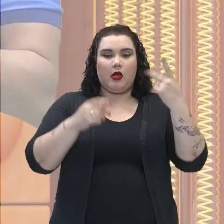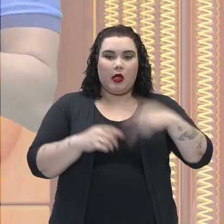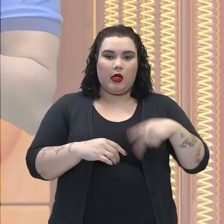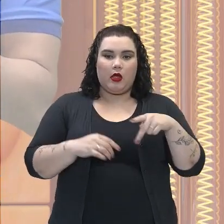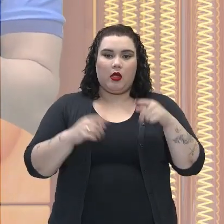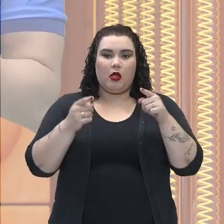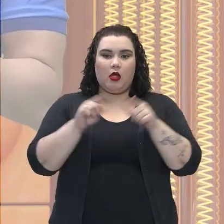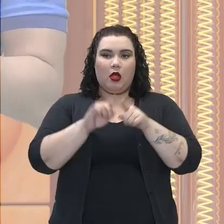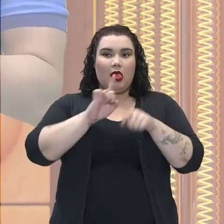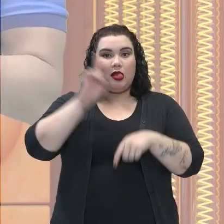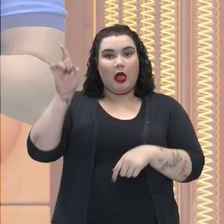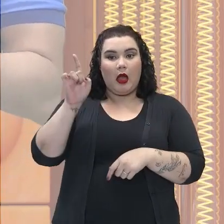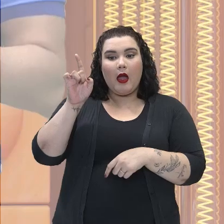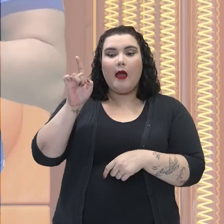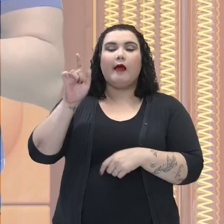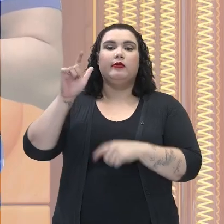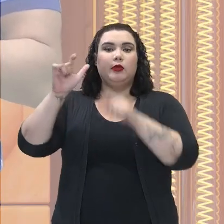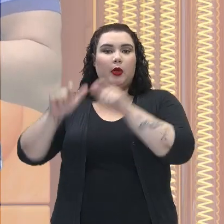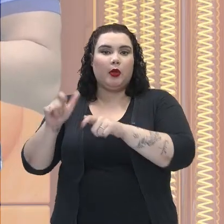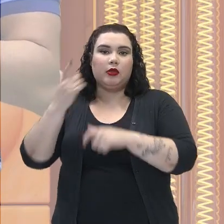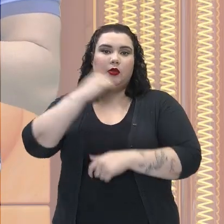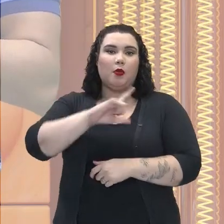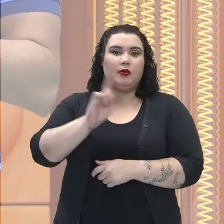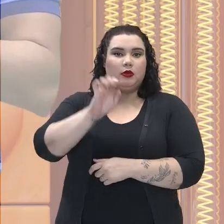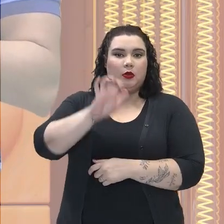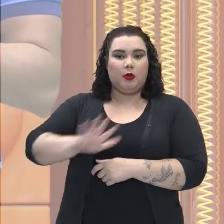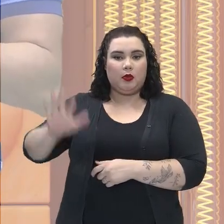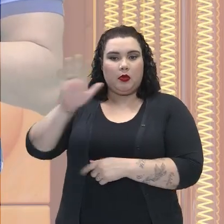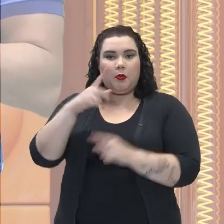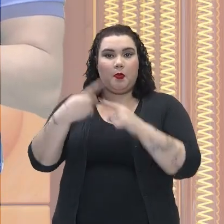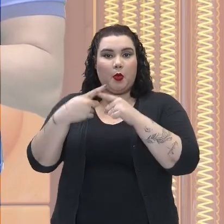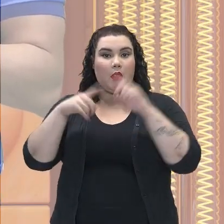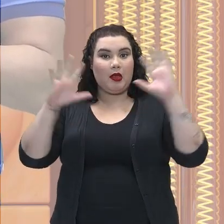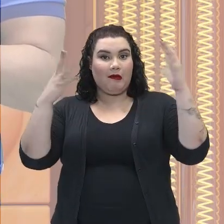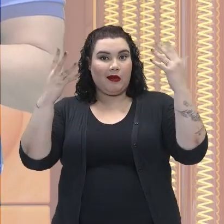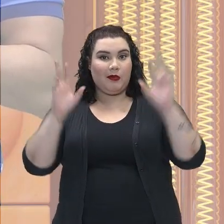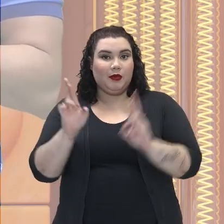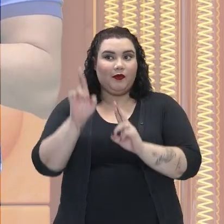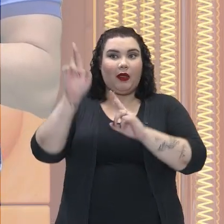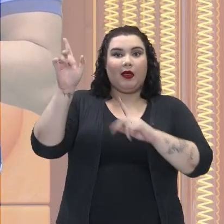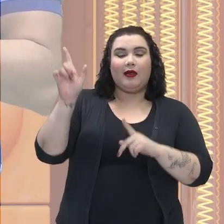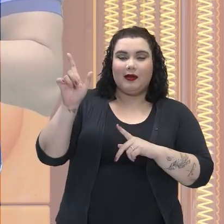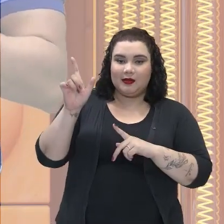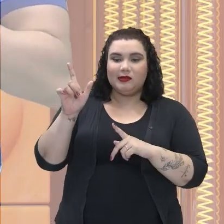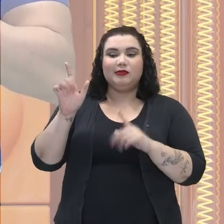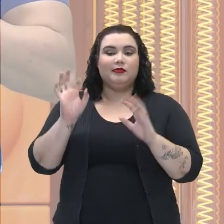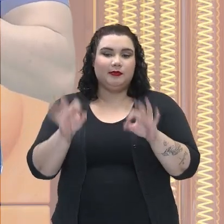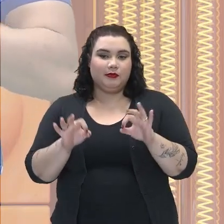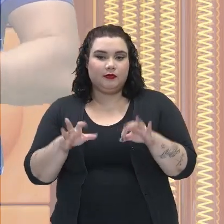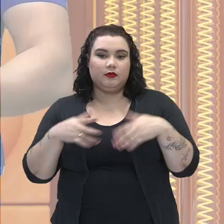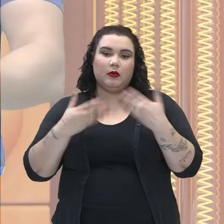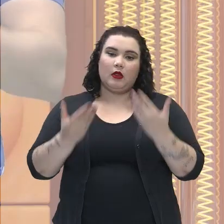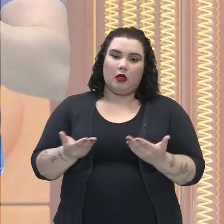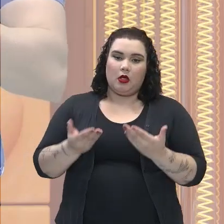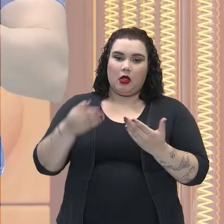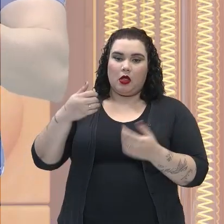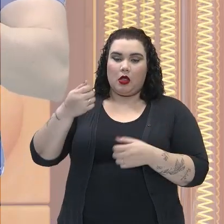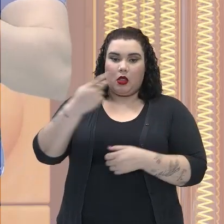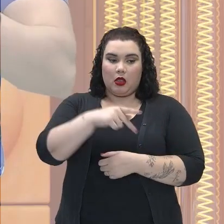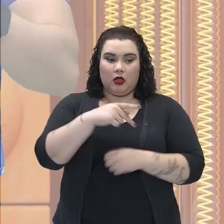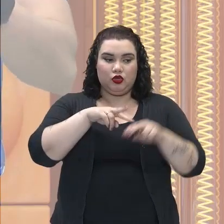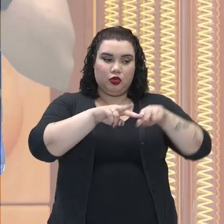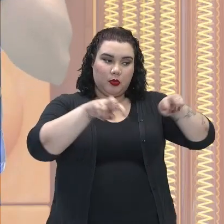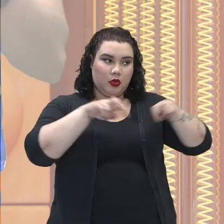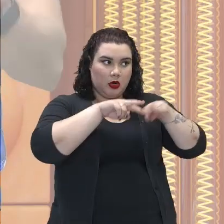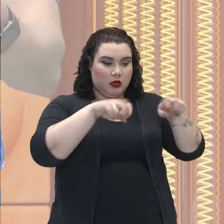também aquilo que eles não conseguiam cultivar lá na Europa por conta do clima temperado, certo? Então, basicamente, dentro da colônia de